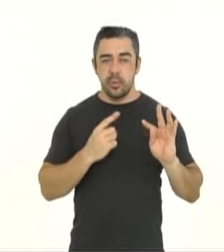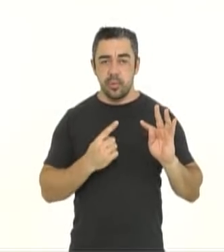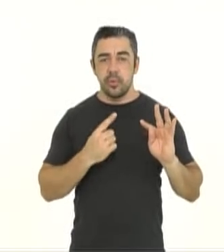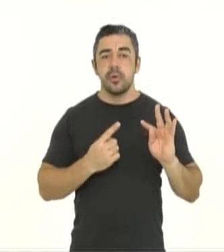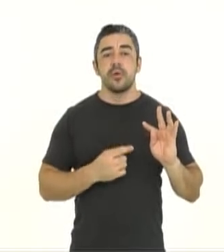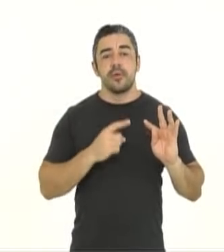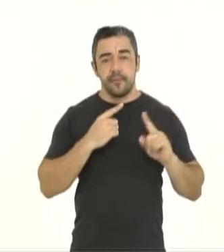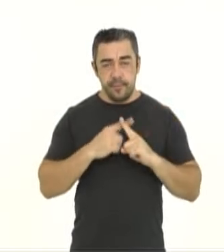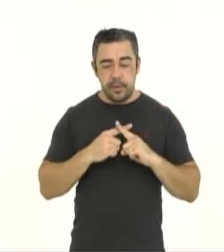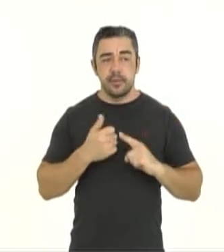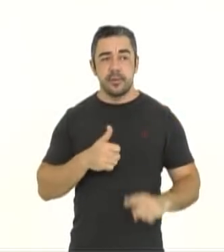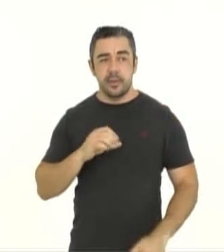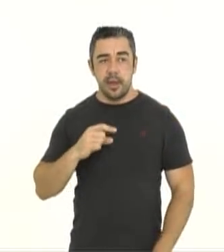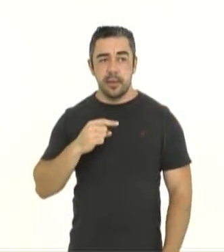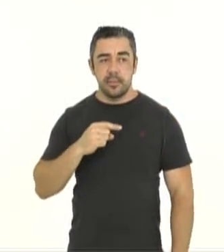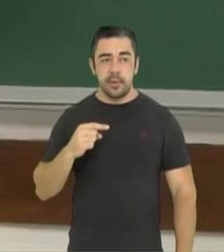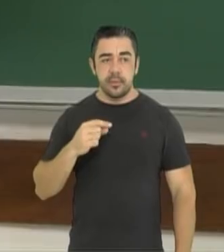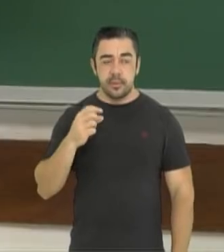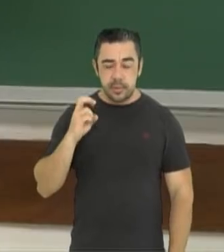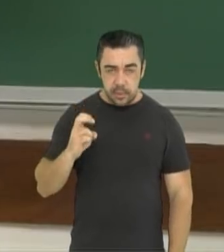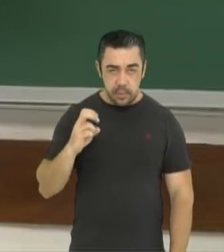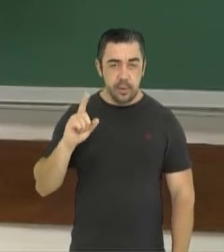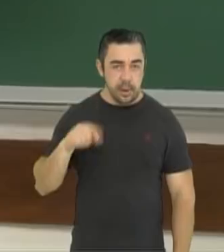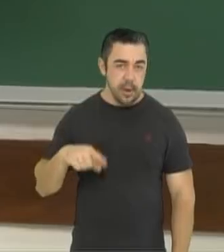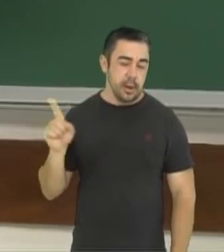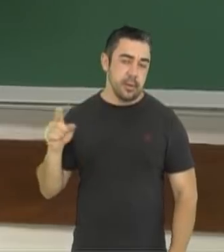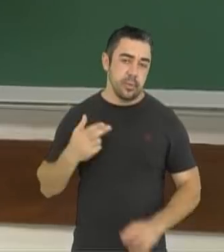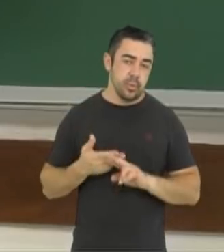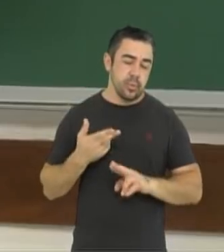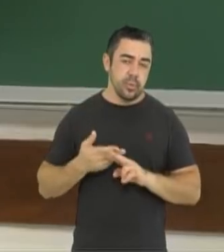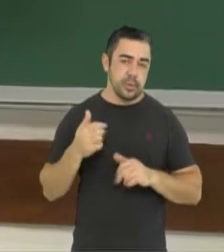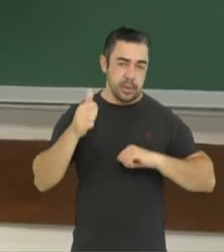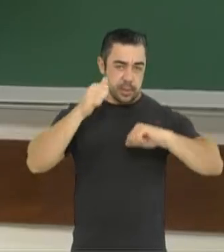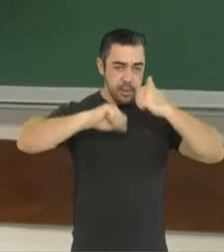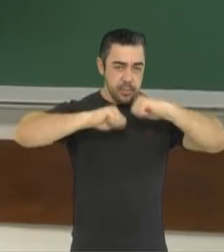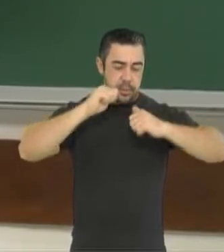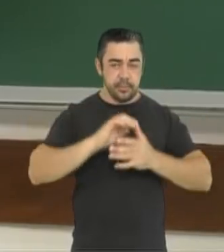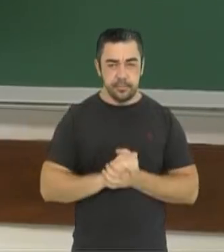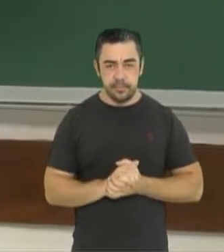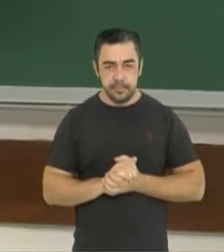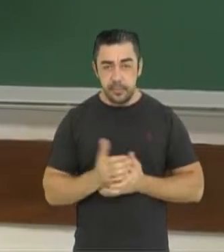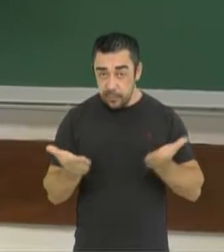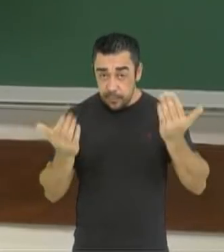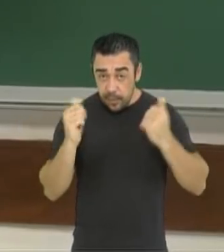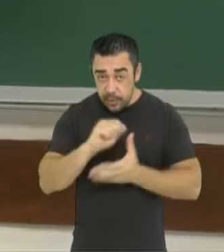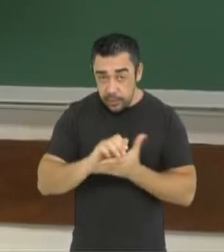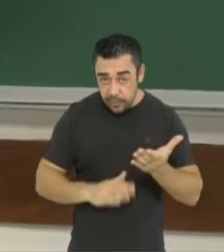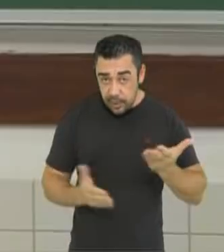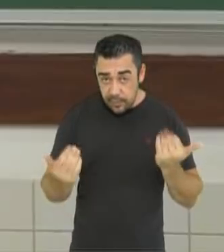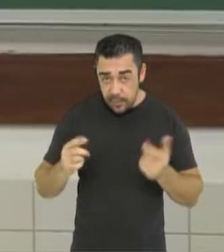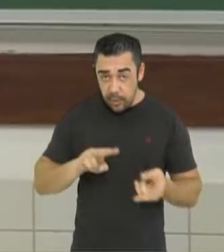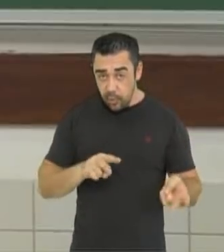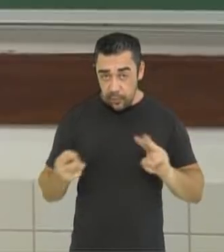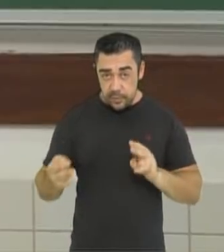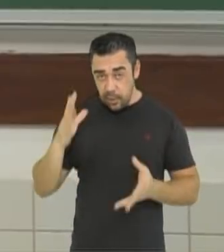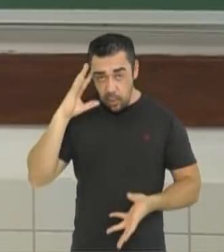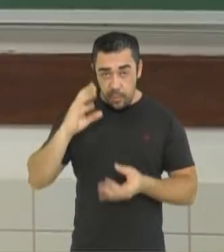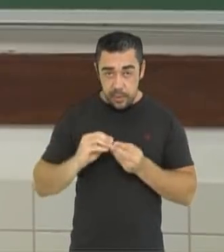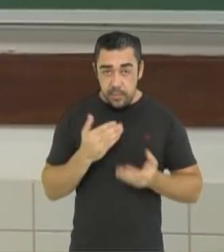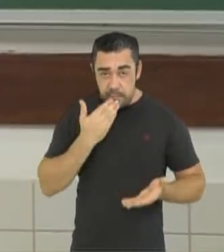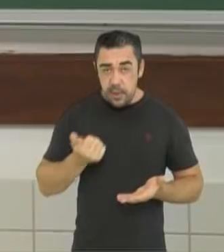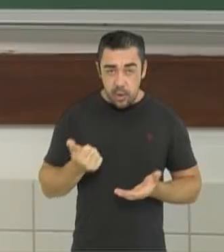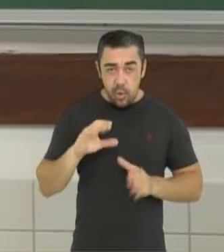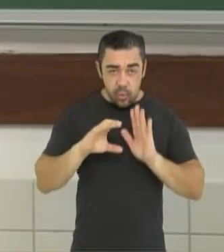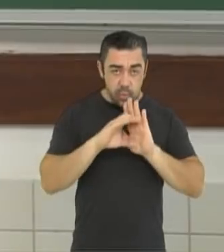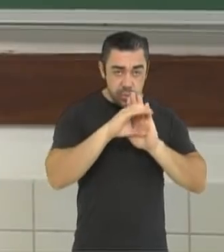3 unidades de pressão mais utilizadas nos livros de química. Vamos fazer umas atividades de conversão e entender melhor